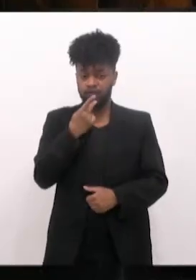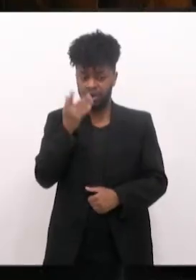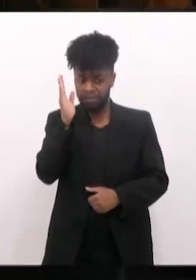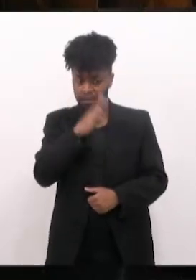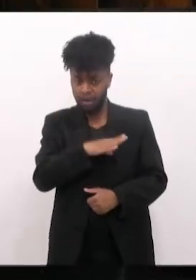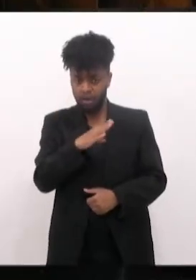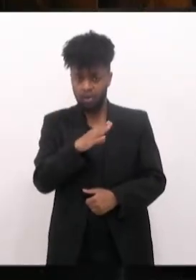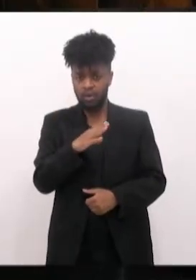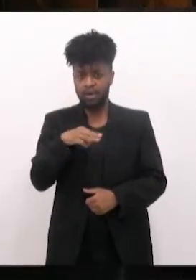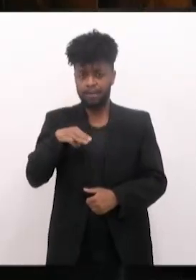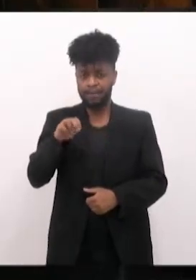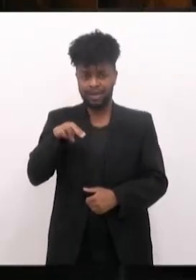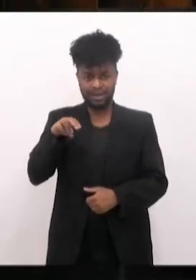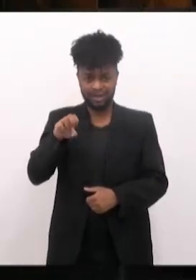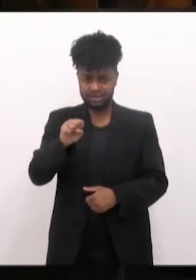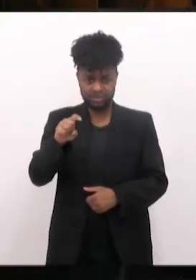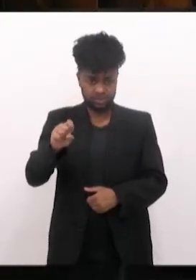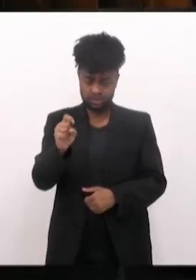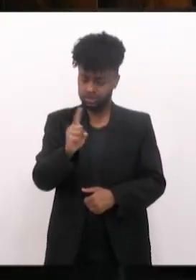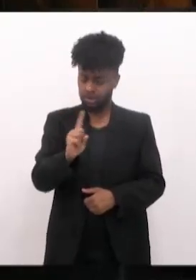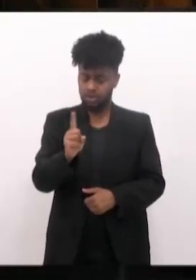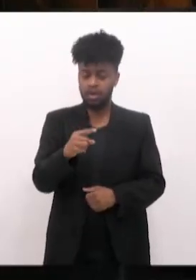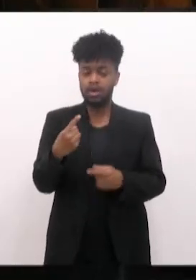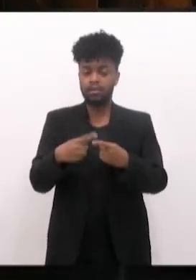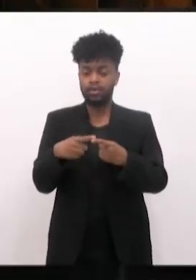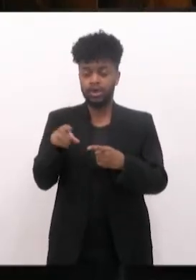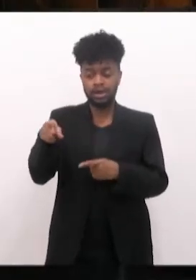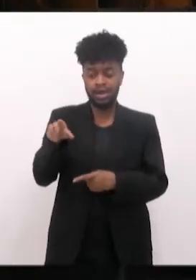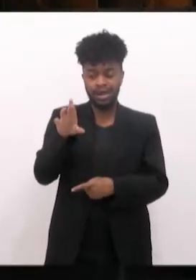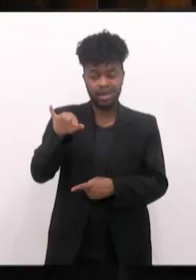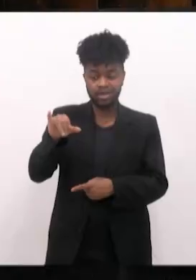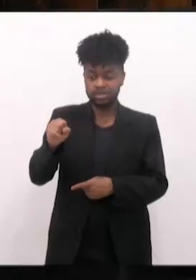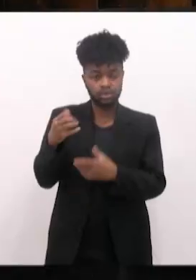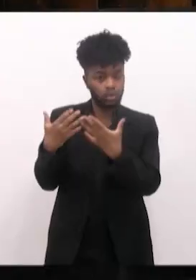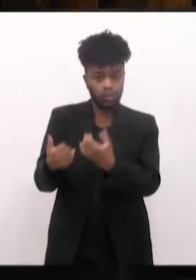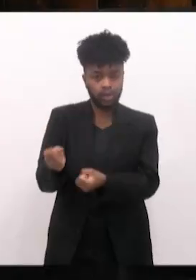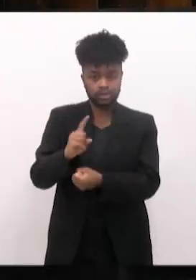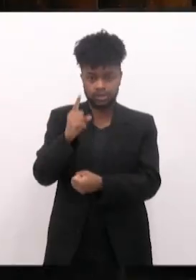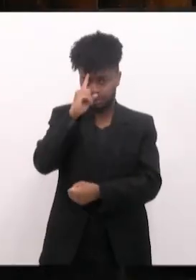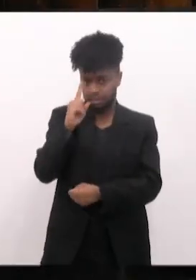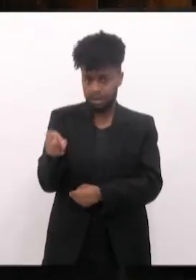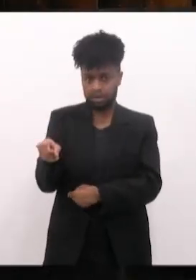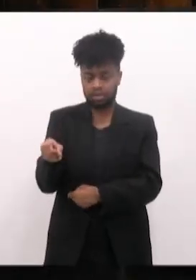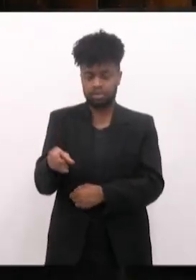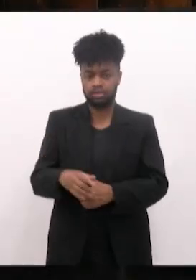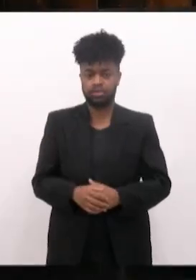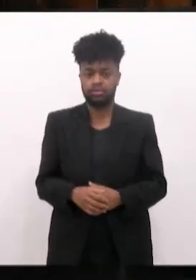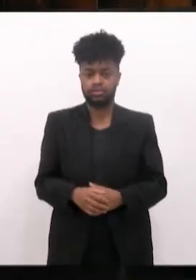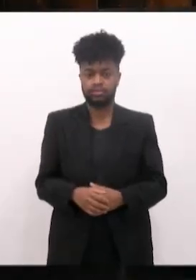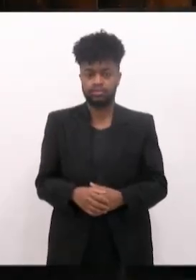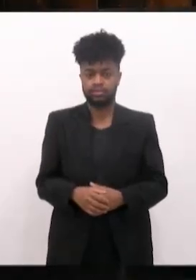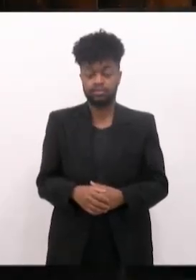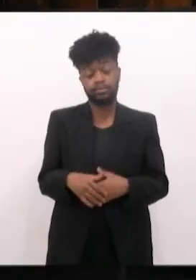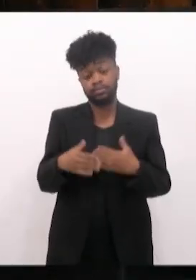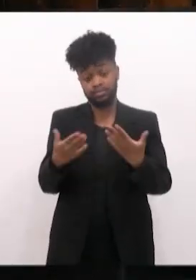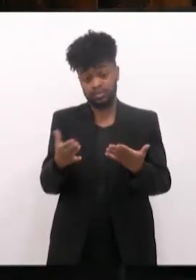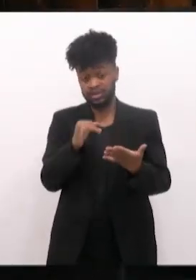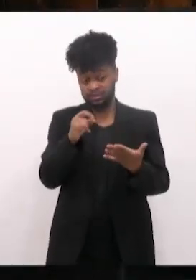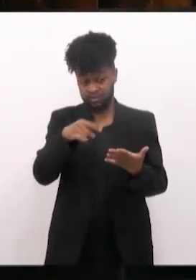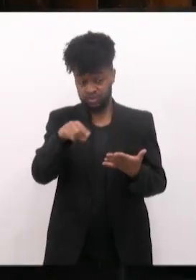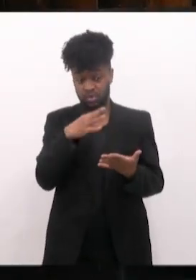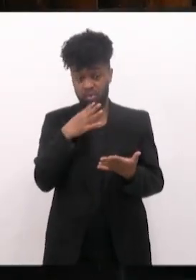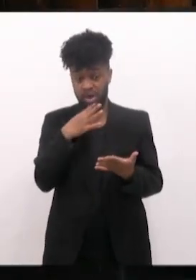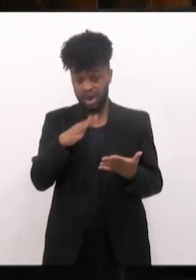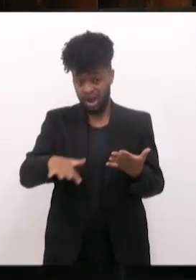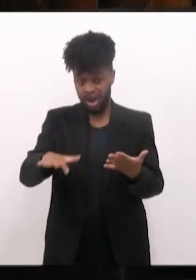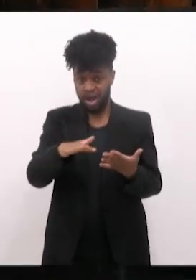coronel Menezes, não. É porque o coronel Reis é um insubordinado. E isso, para quem conhece o